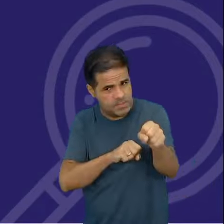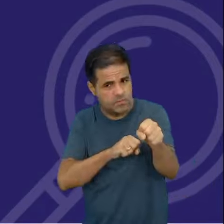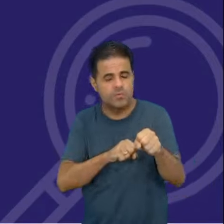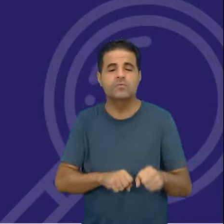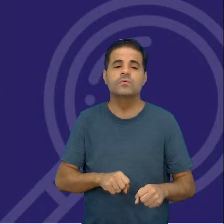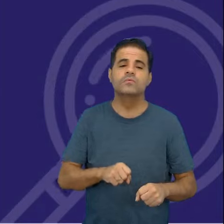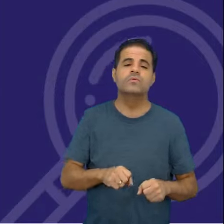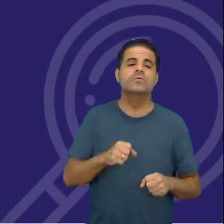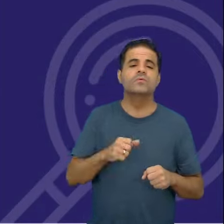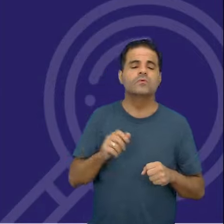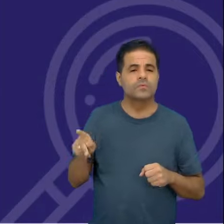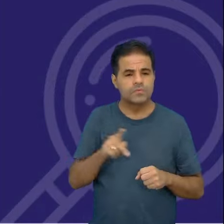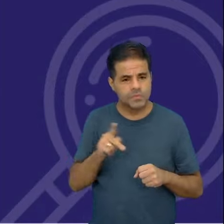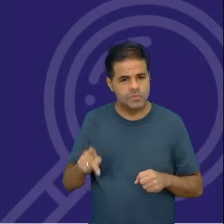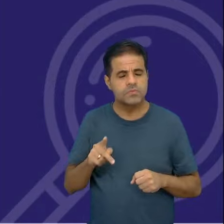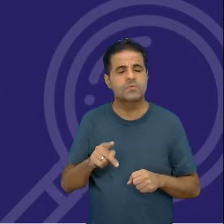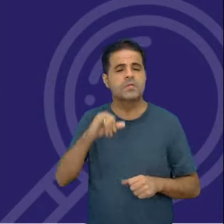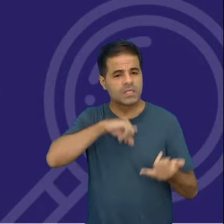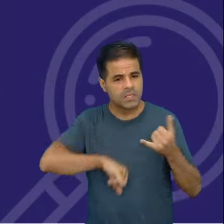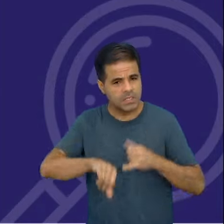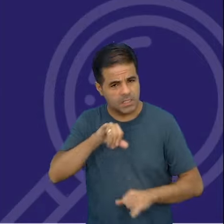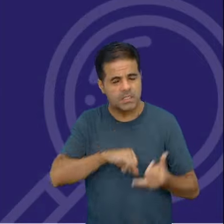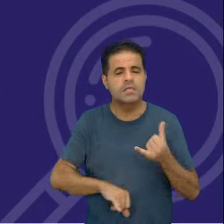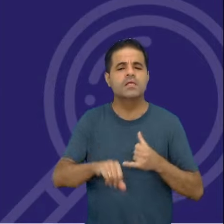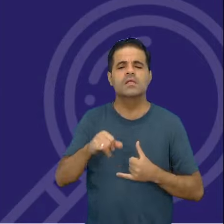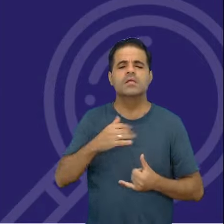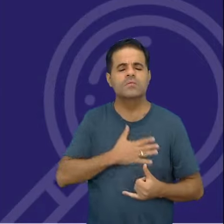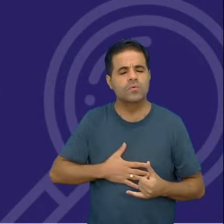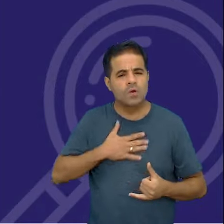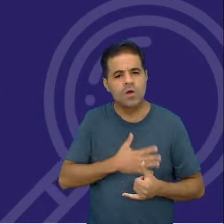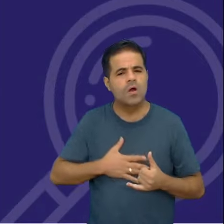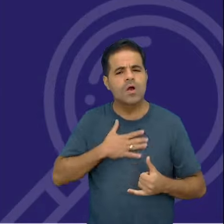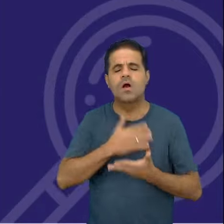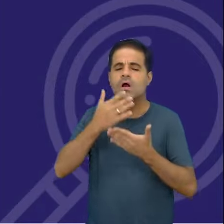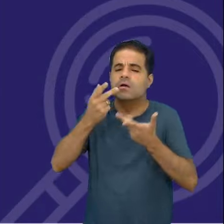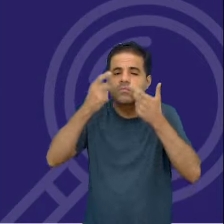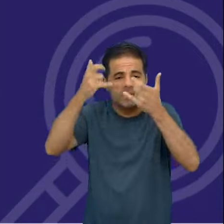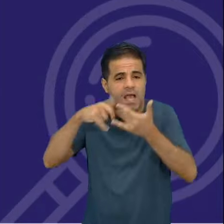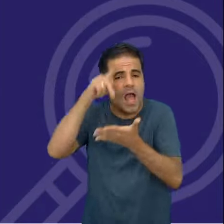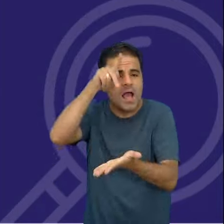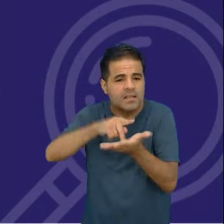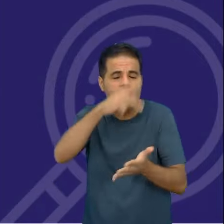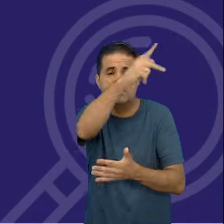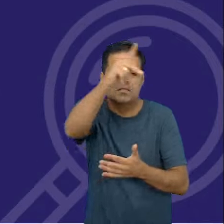Como professora de química, a gente gosta de tentar trazer o máximo da realidade